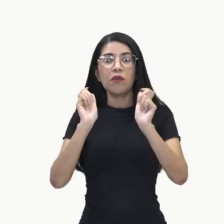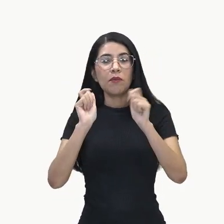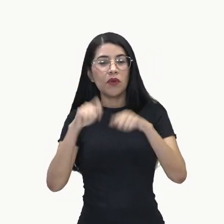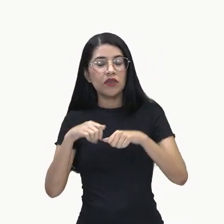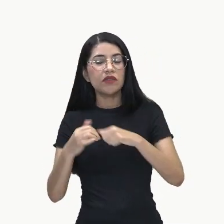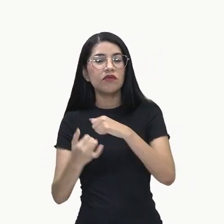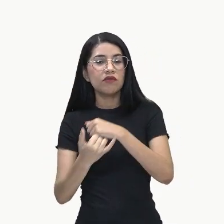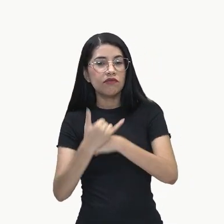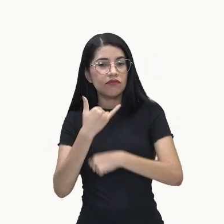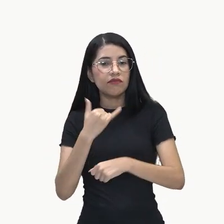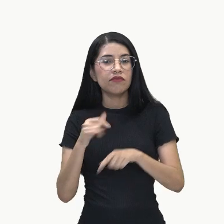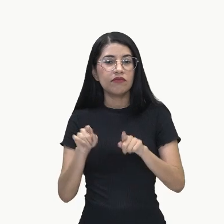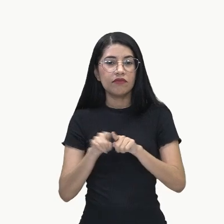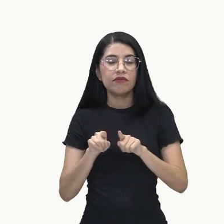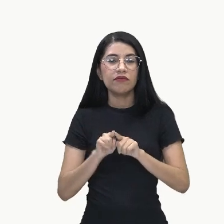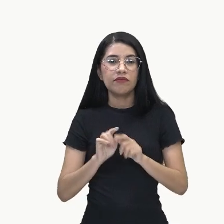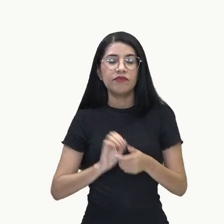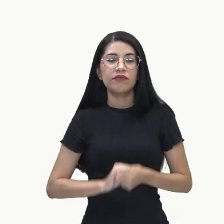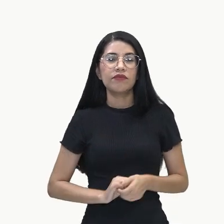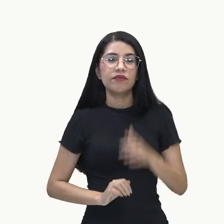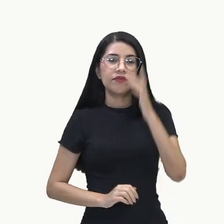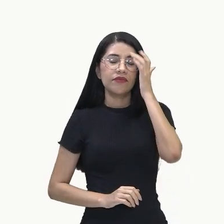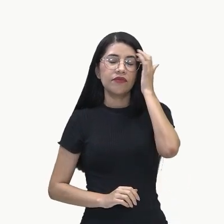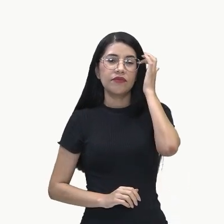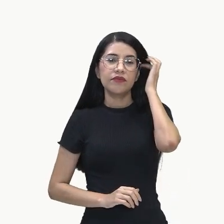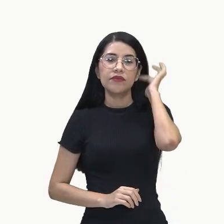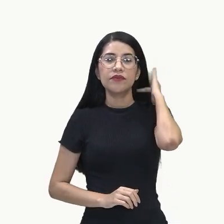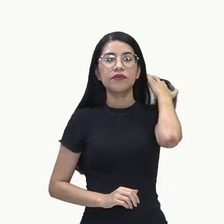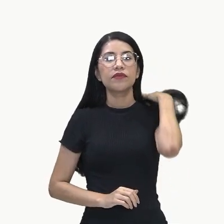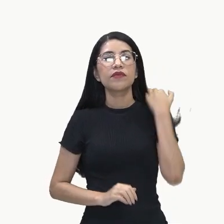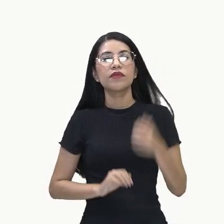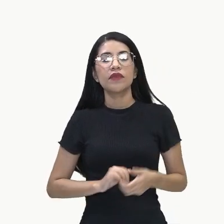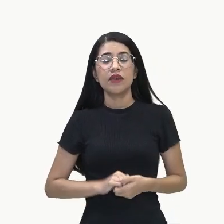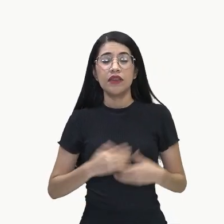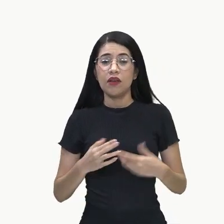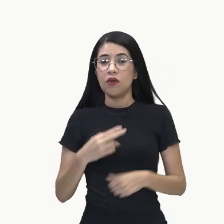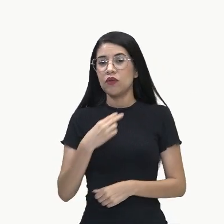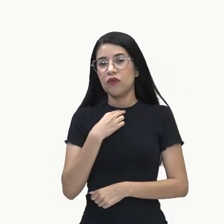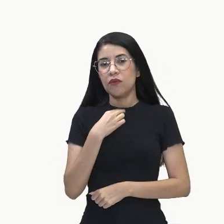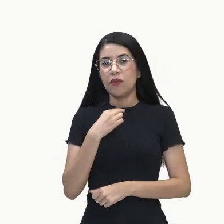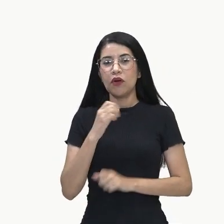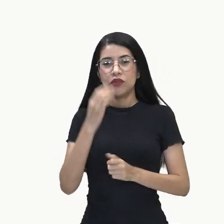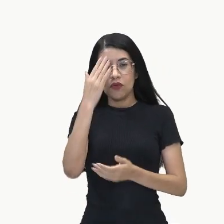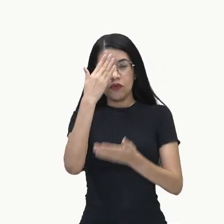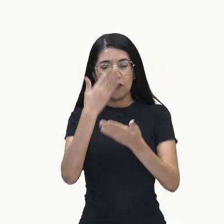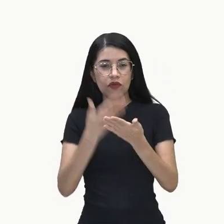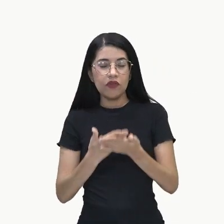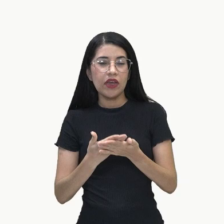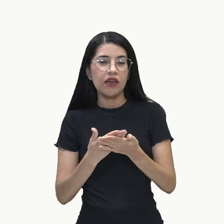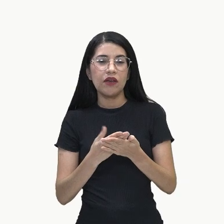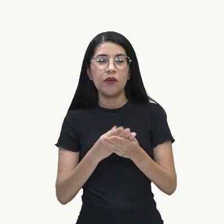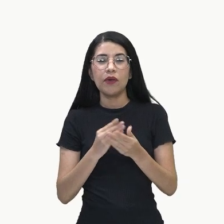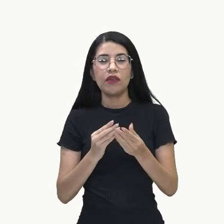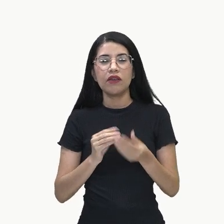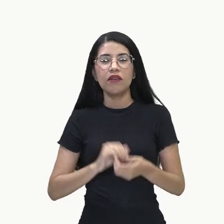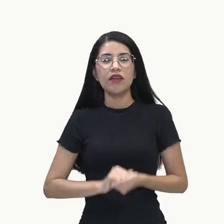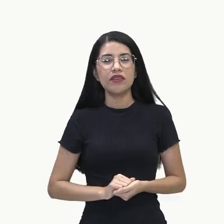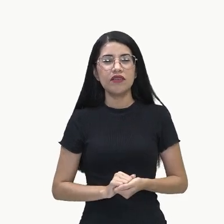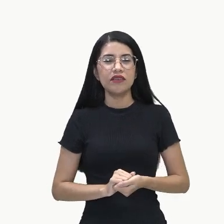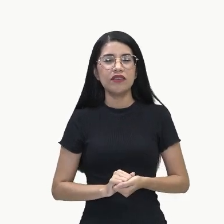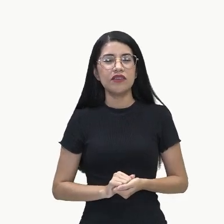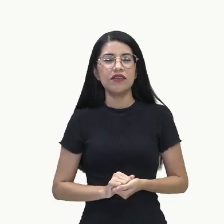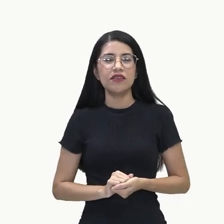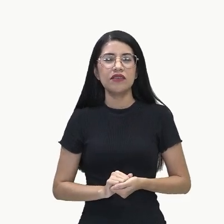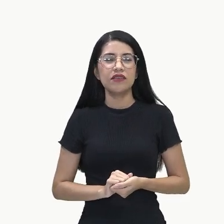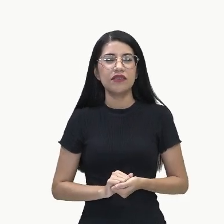nos enganar. Então, não confie nos sentidos. Para o racionalista,